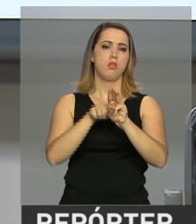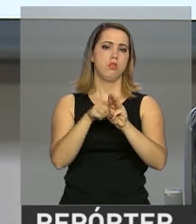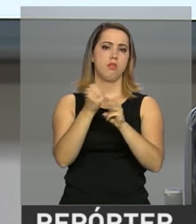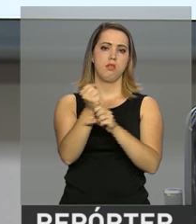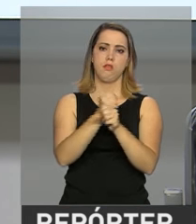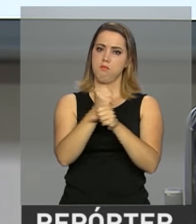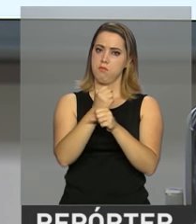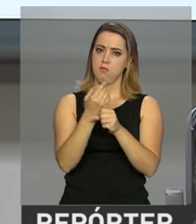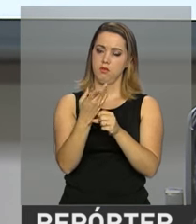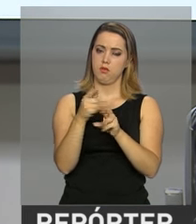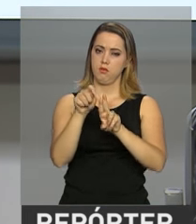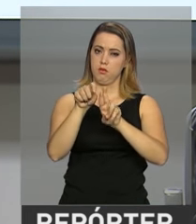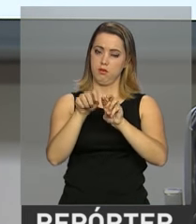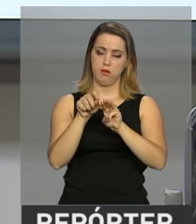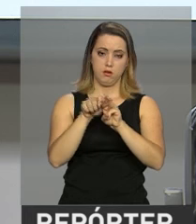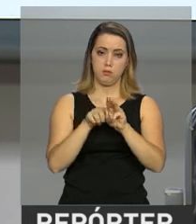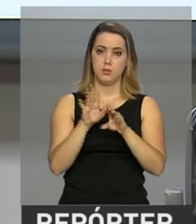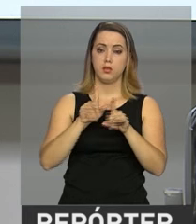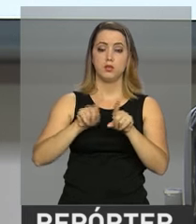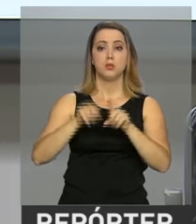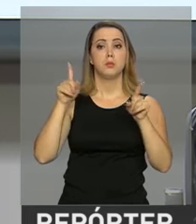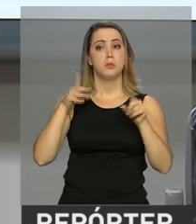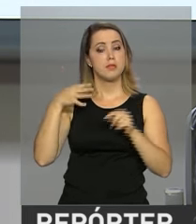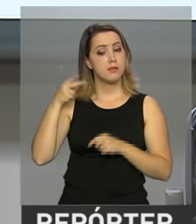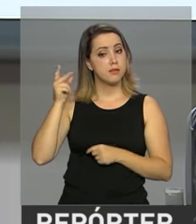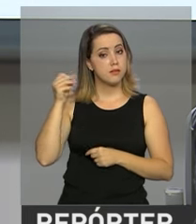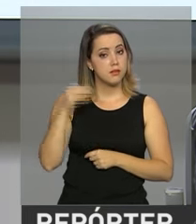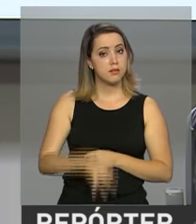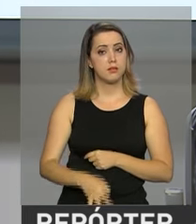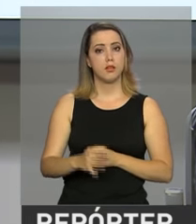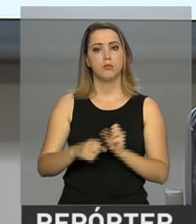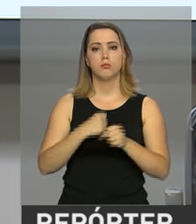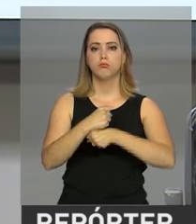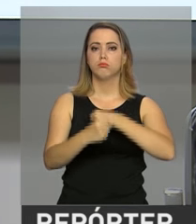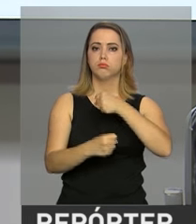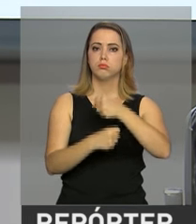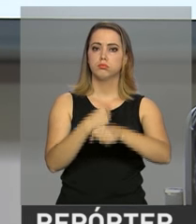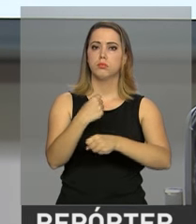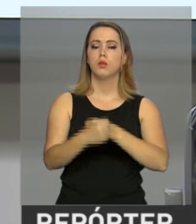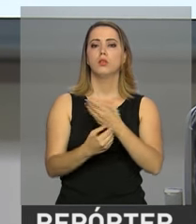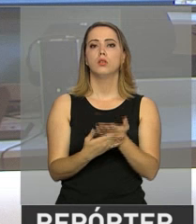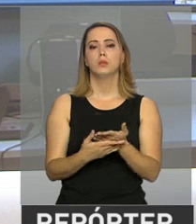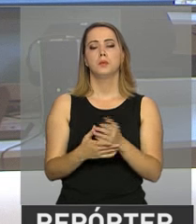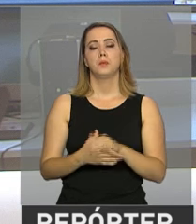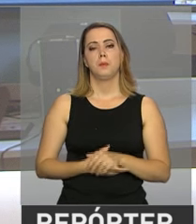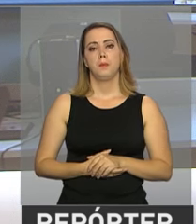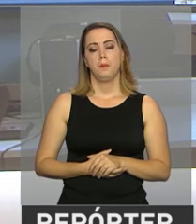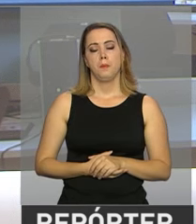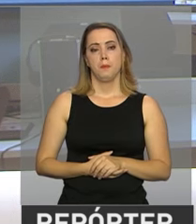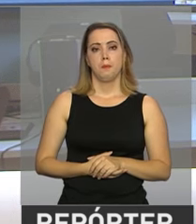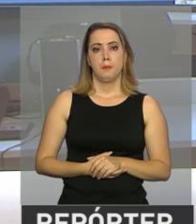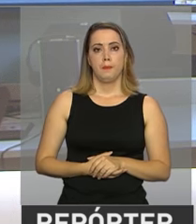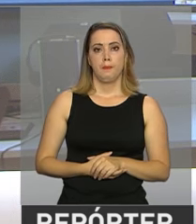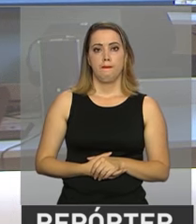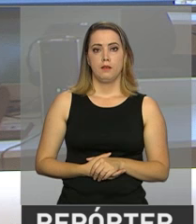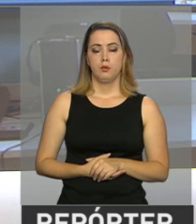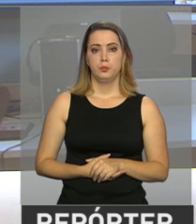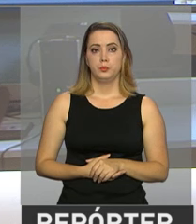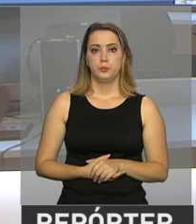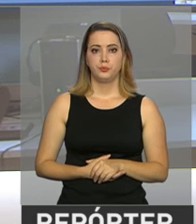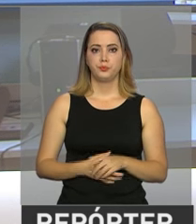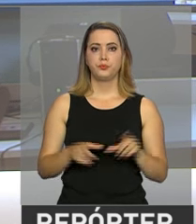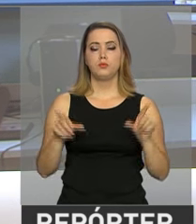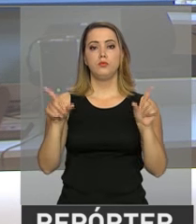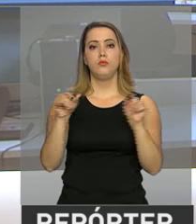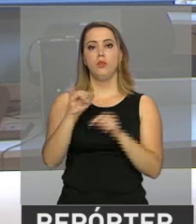mas vai crescer de forma estrutural, por anos à frente, num ritmo maior. O Instituto